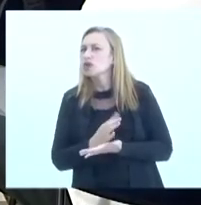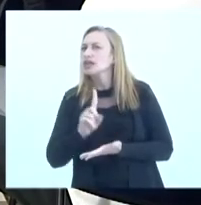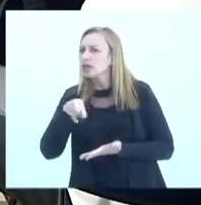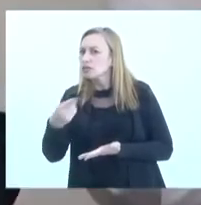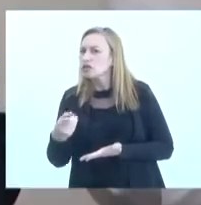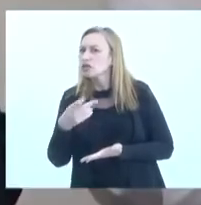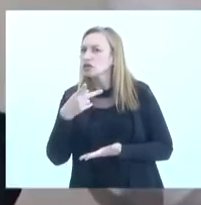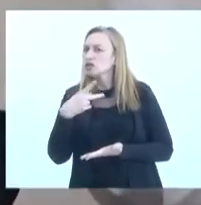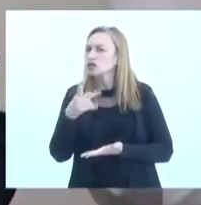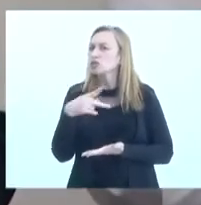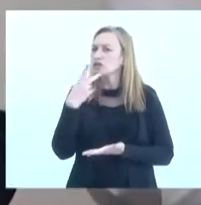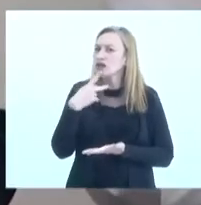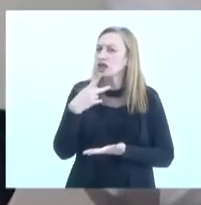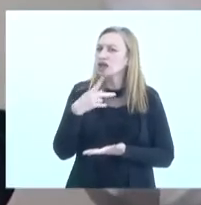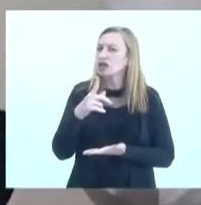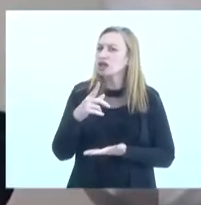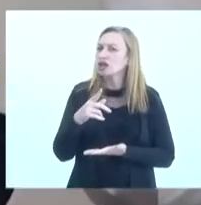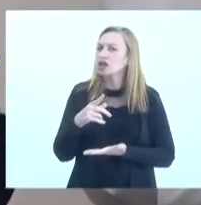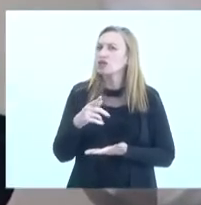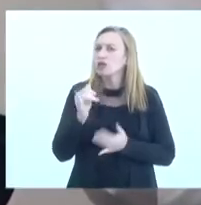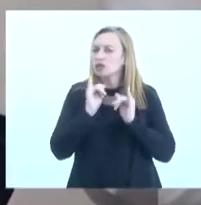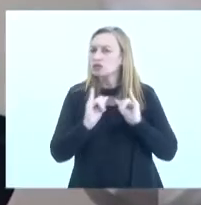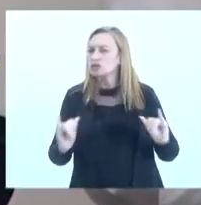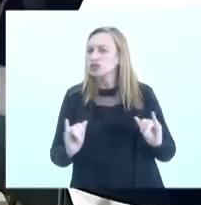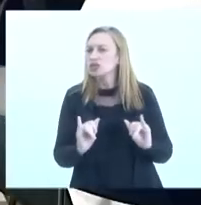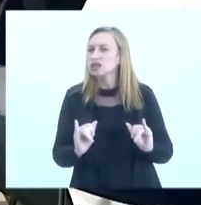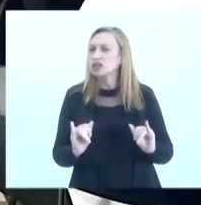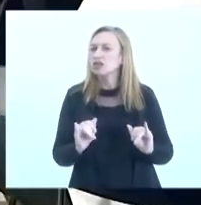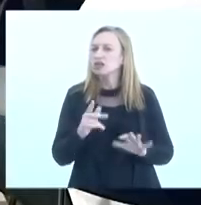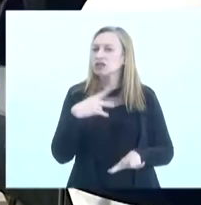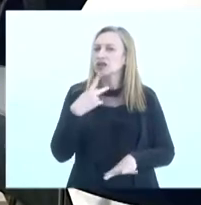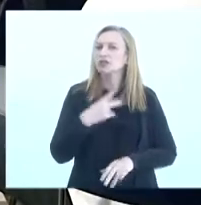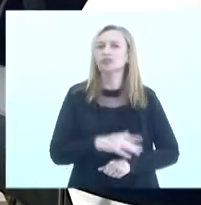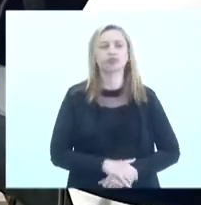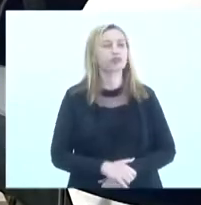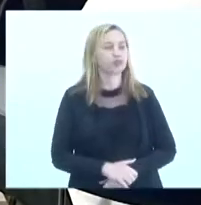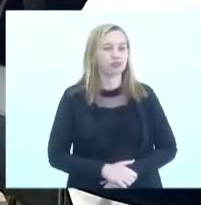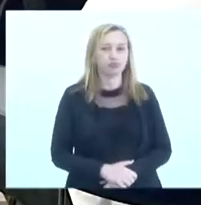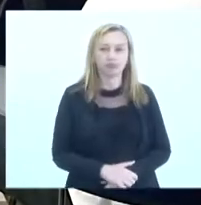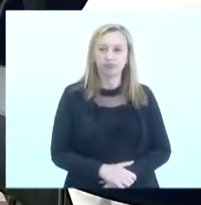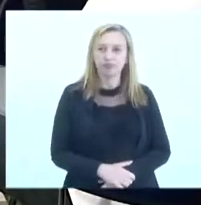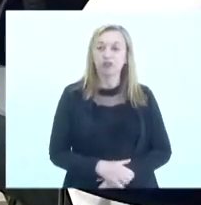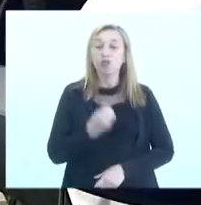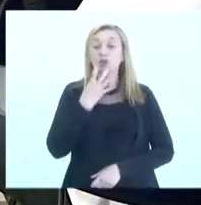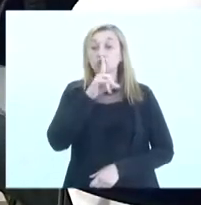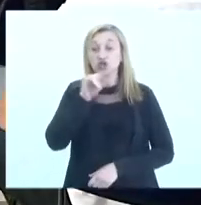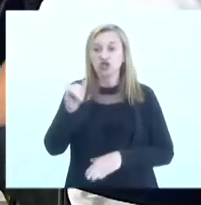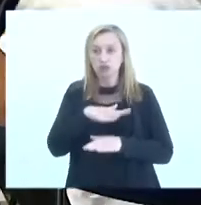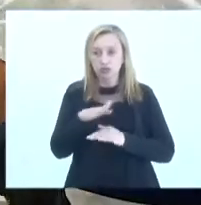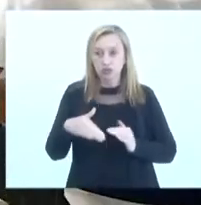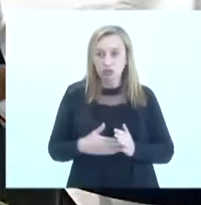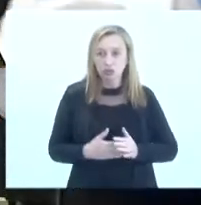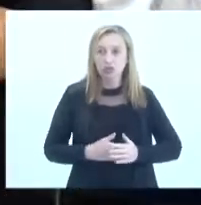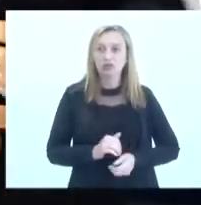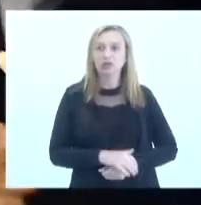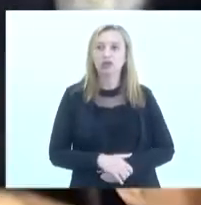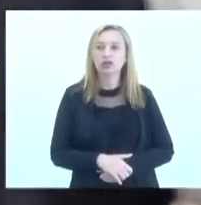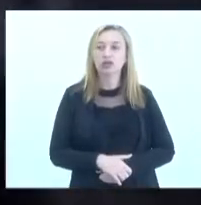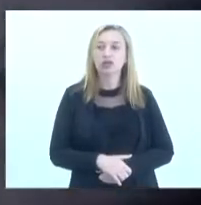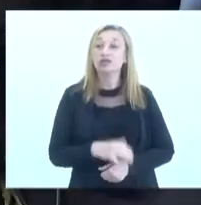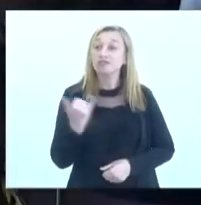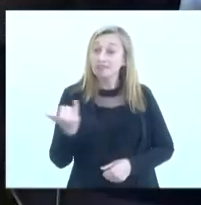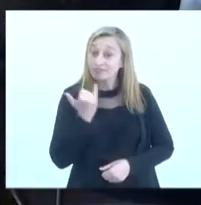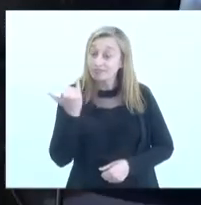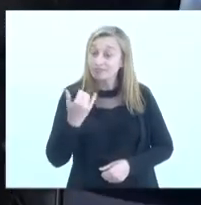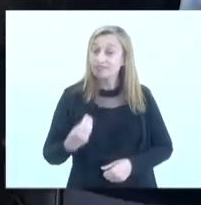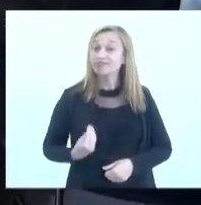sua fala, eu vou anunciar o que fizemos, por favor. Bom dia a todos. É muito importante